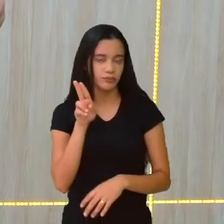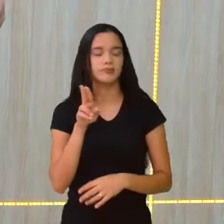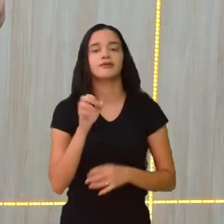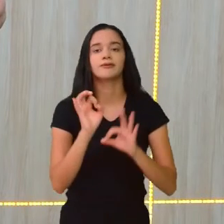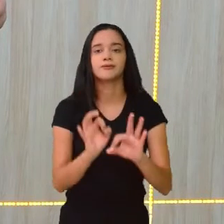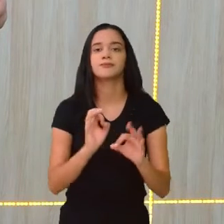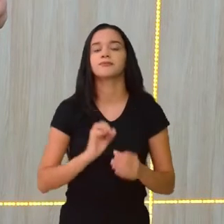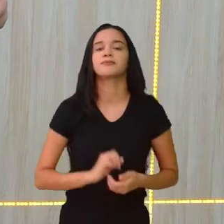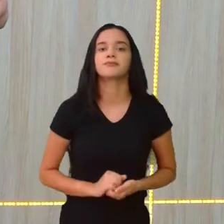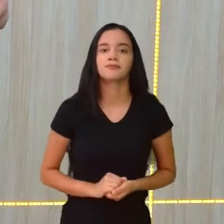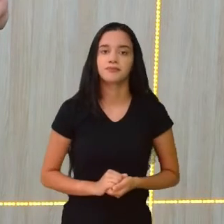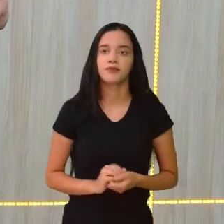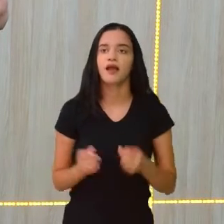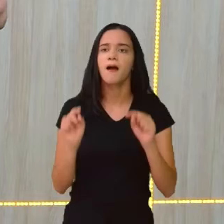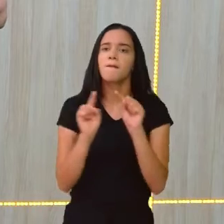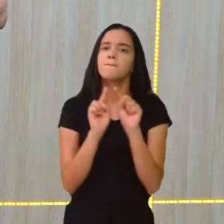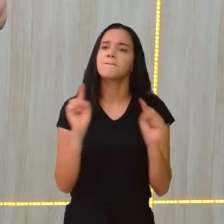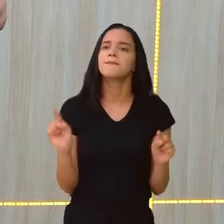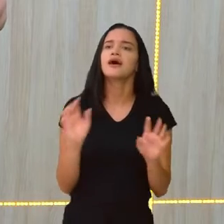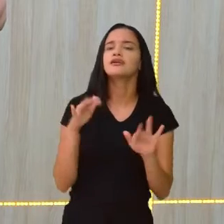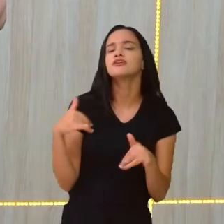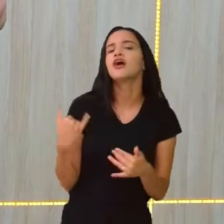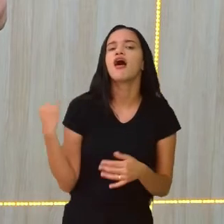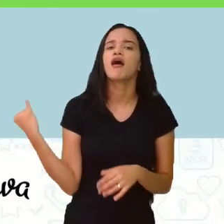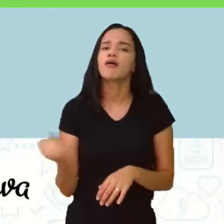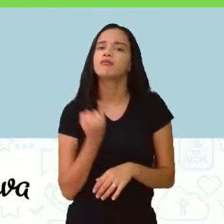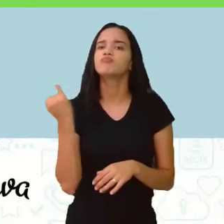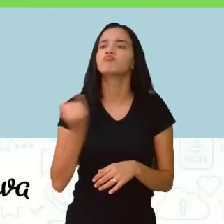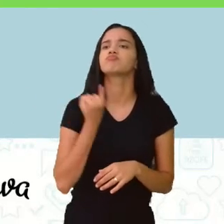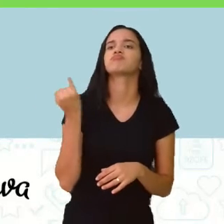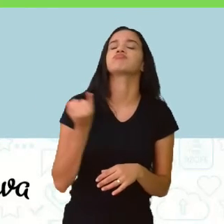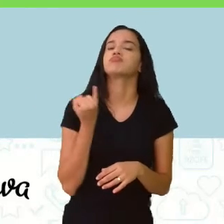Capibaribe. Mas aí, que importância, né,